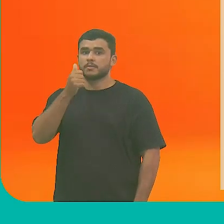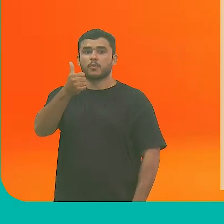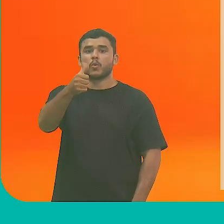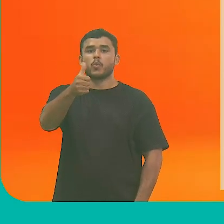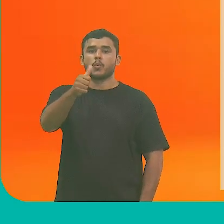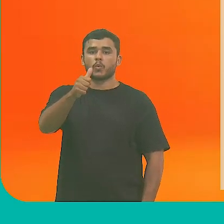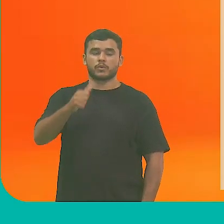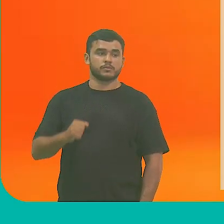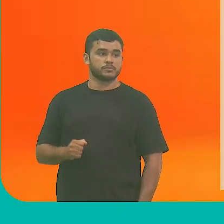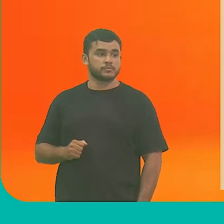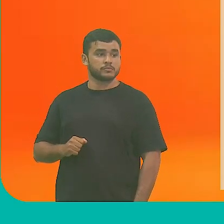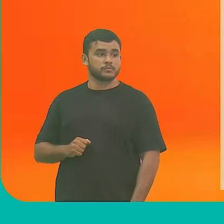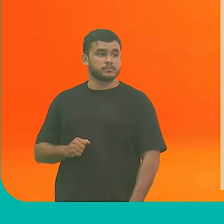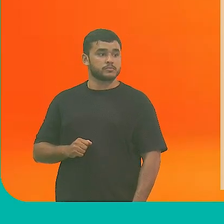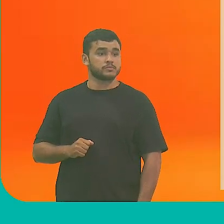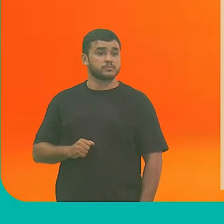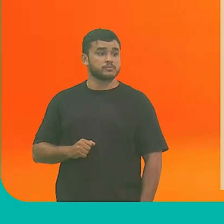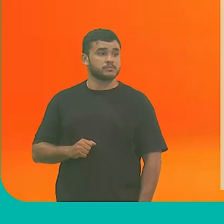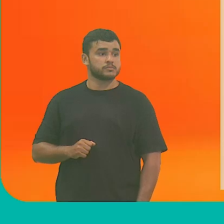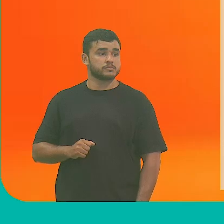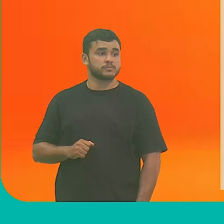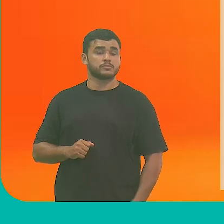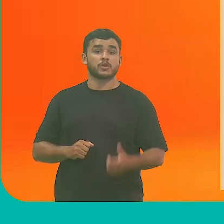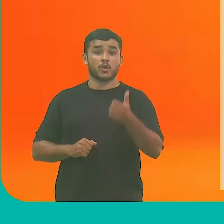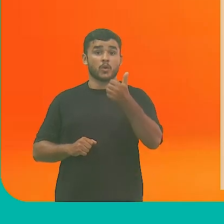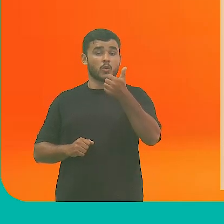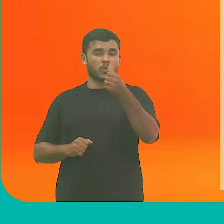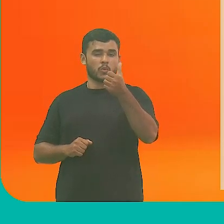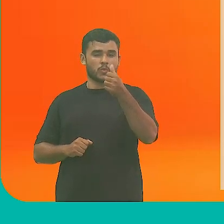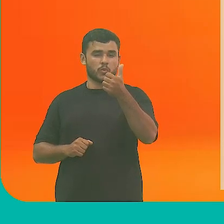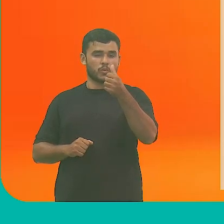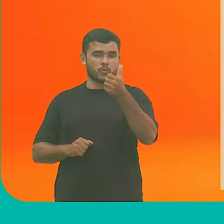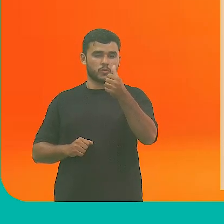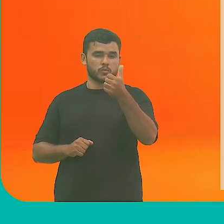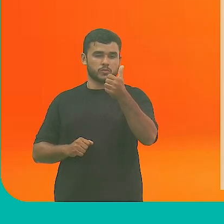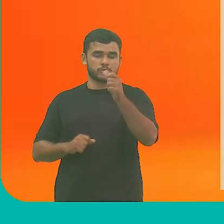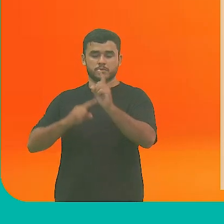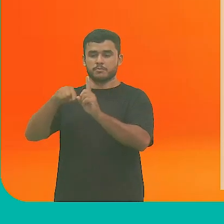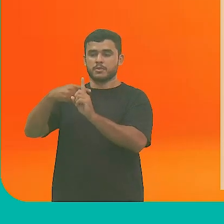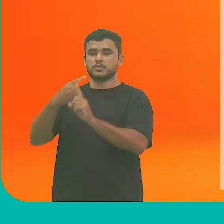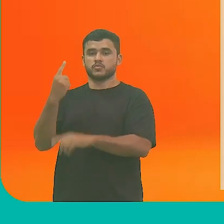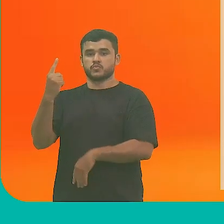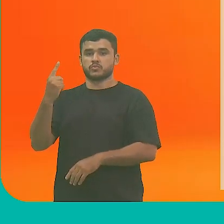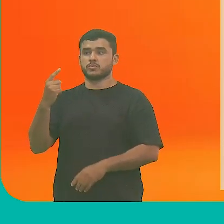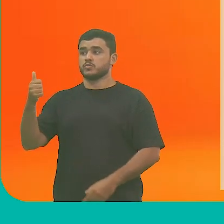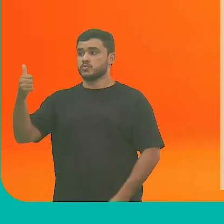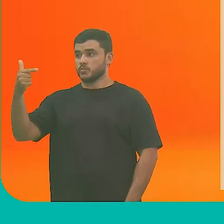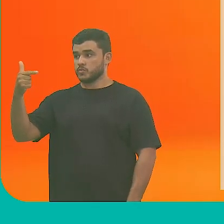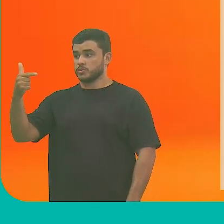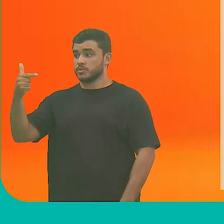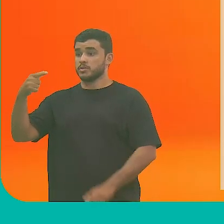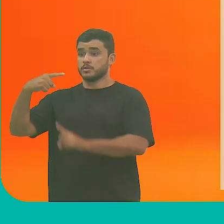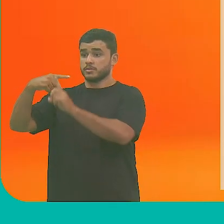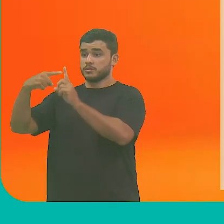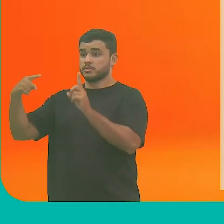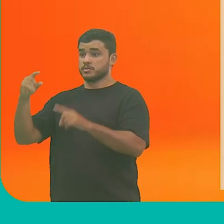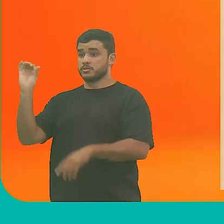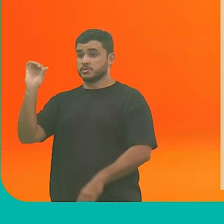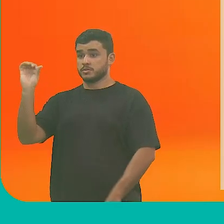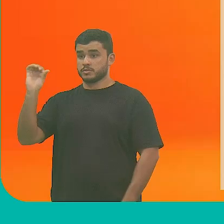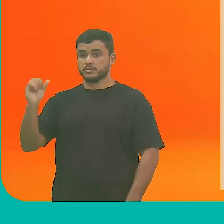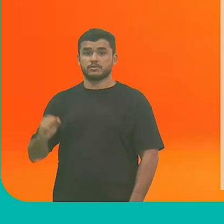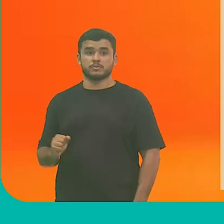que é 11 mais 1? 12. Metade de 12. O sexto termo é a